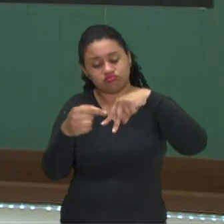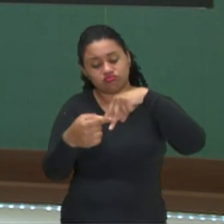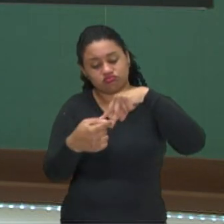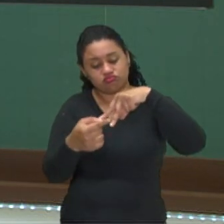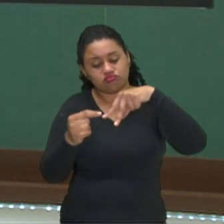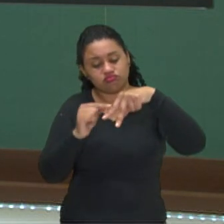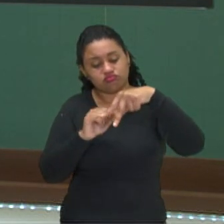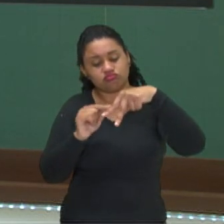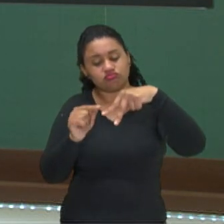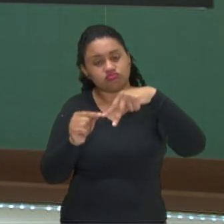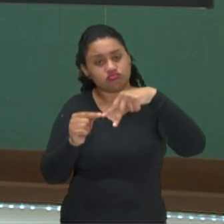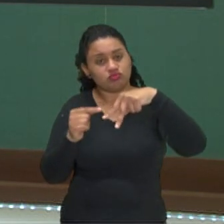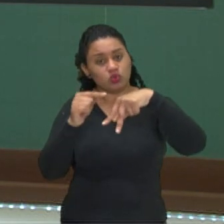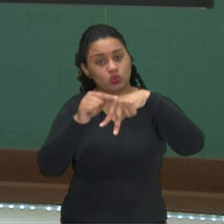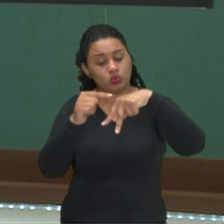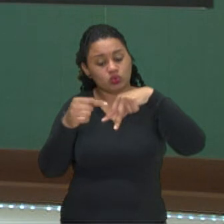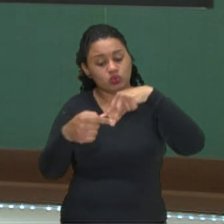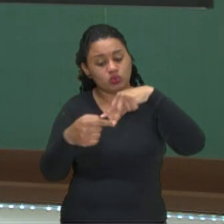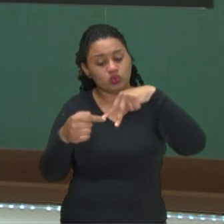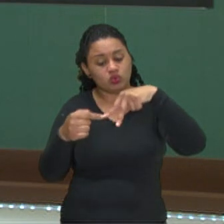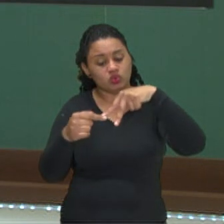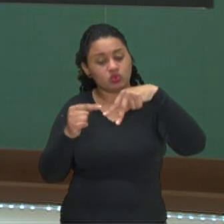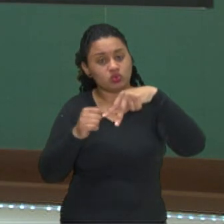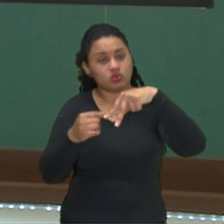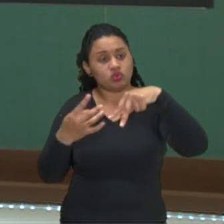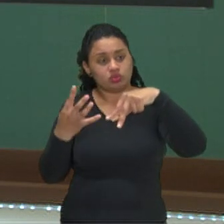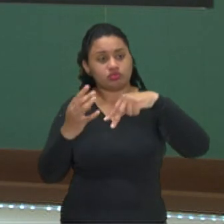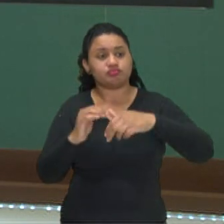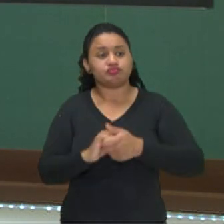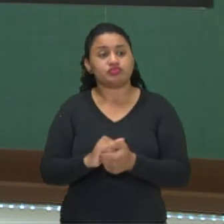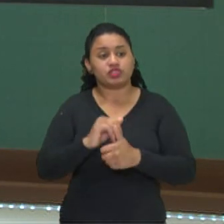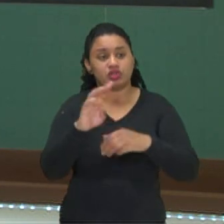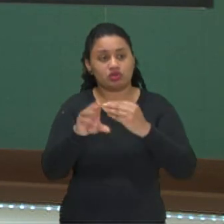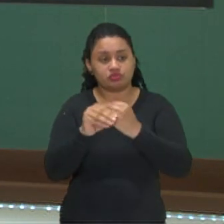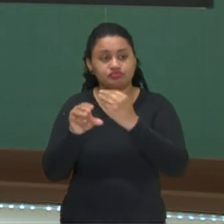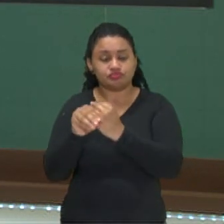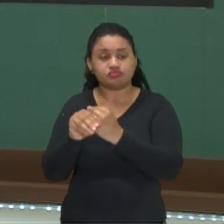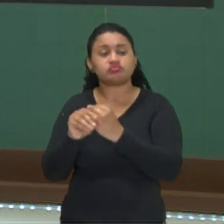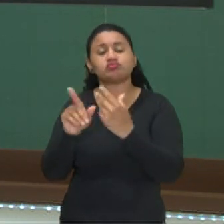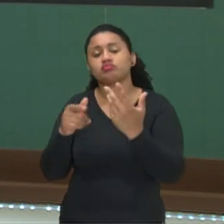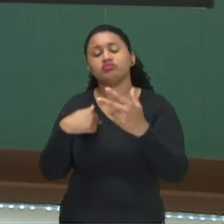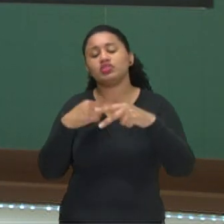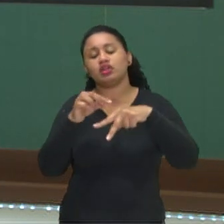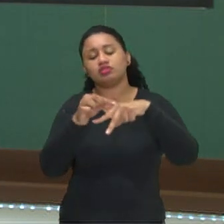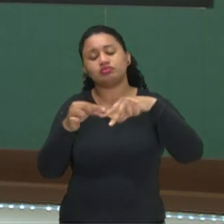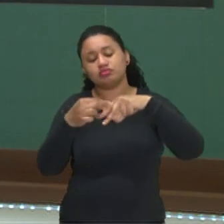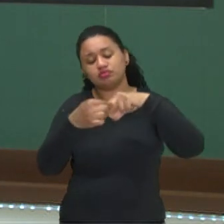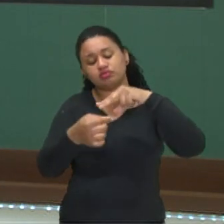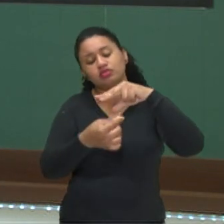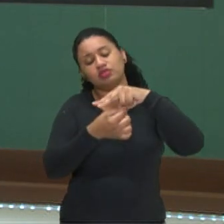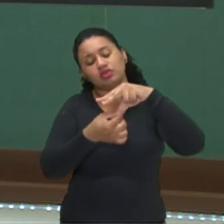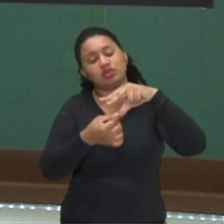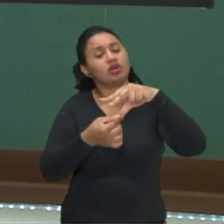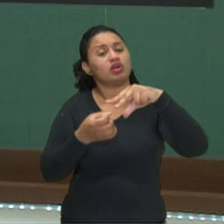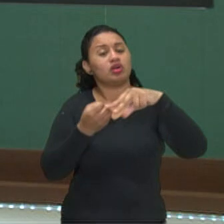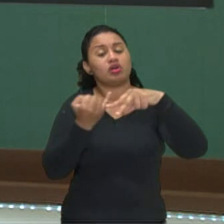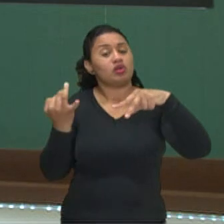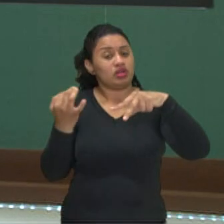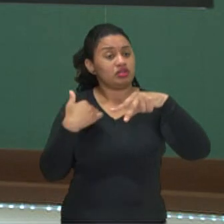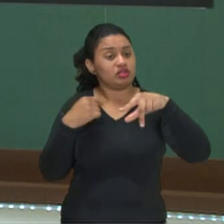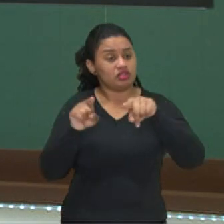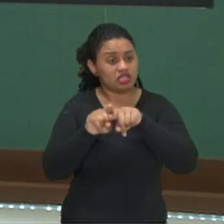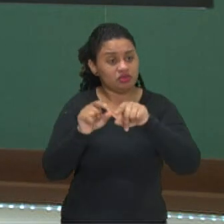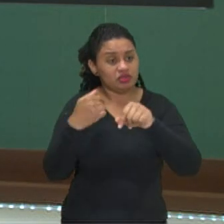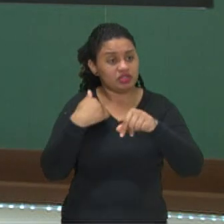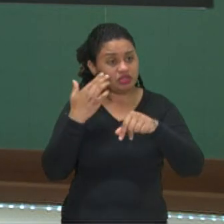aqui para vocês darem uma olhadinha, tá? E daí vocês vão completar. Tem 4 vértices. Aí o número de arestas, eu preciso contar